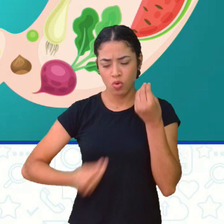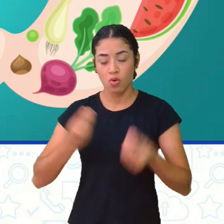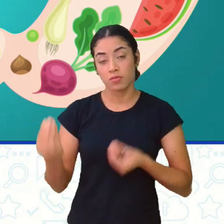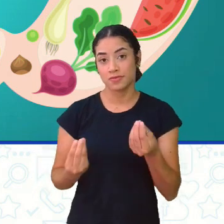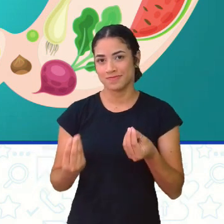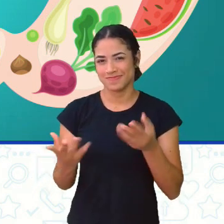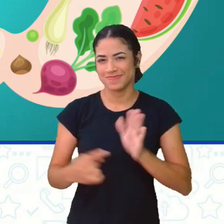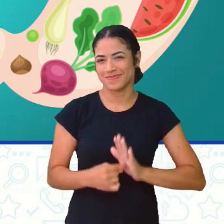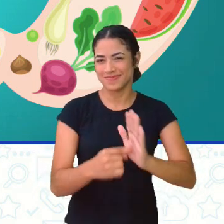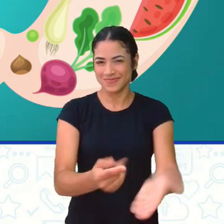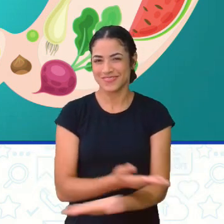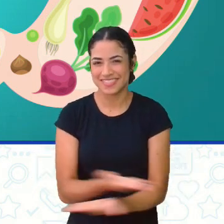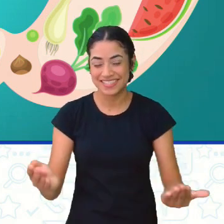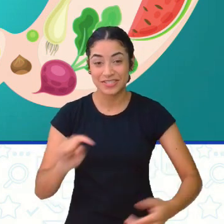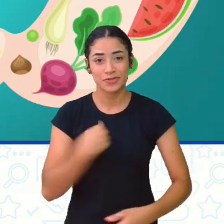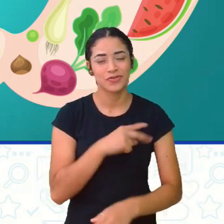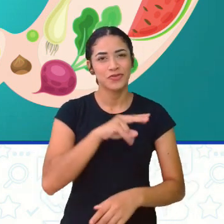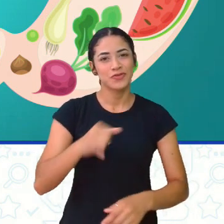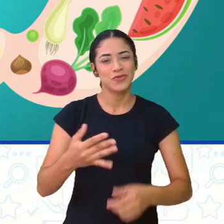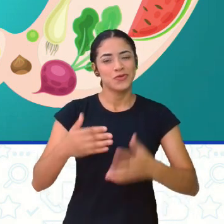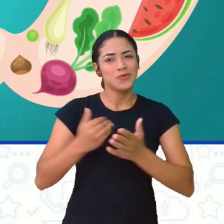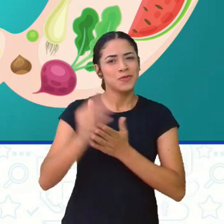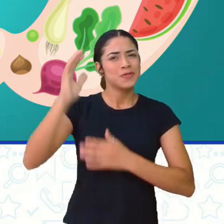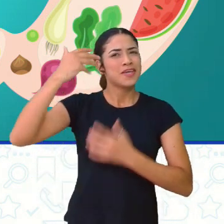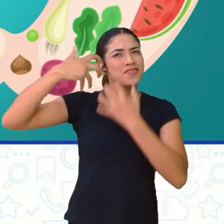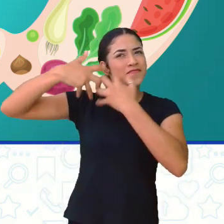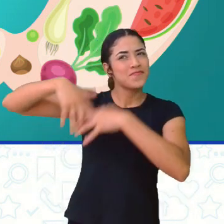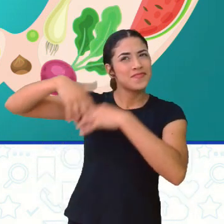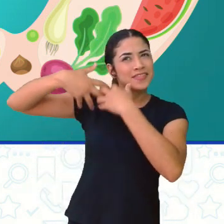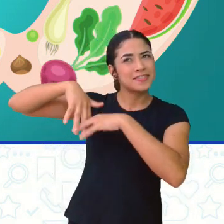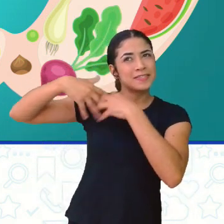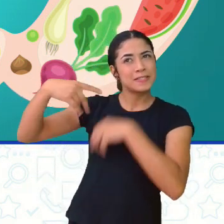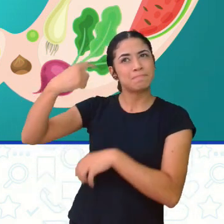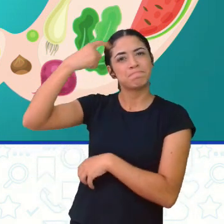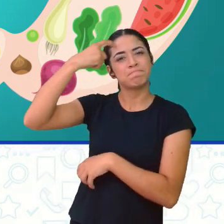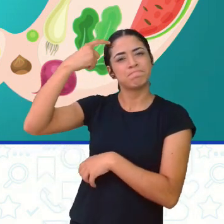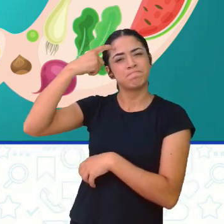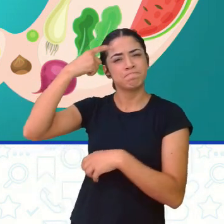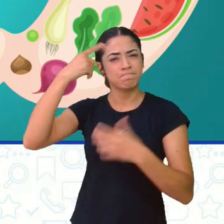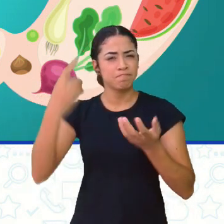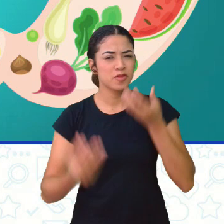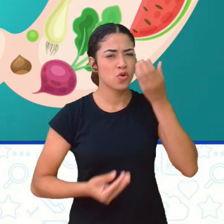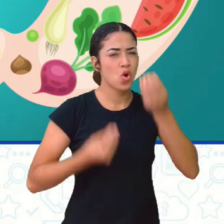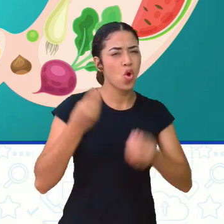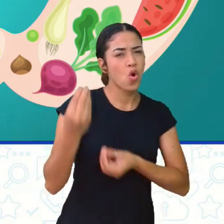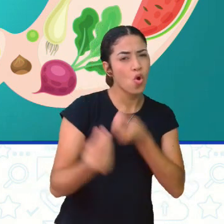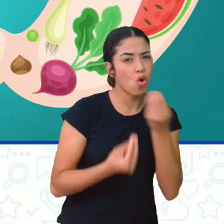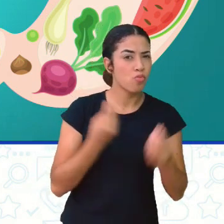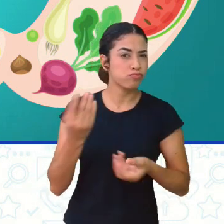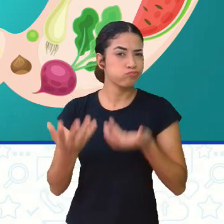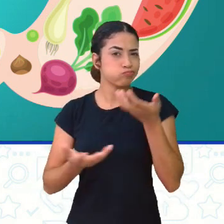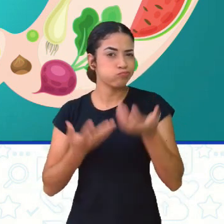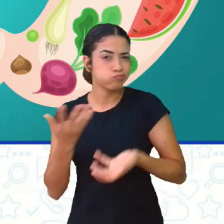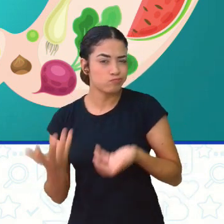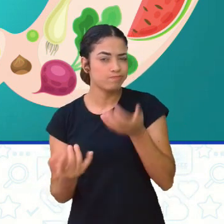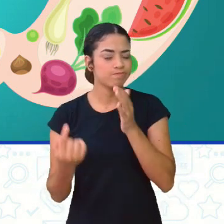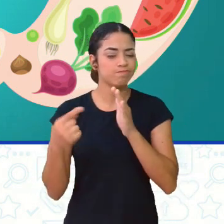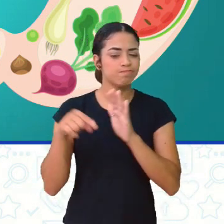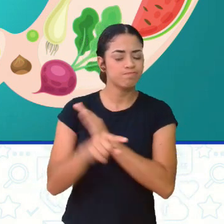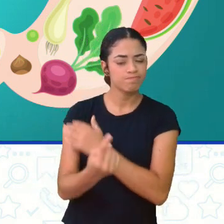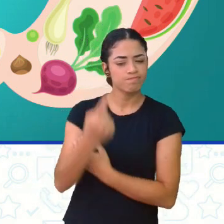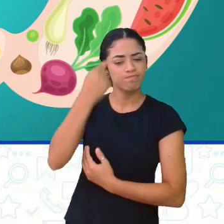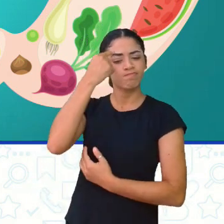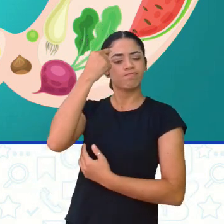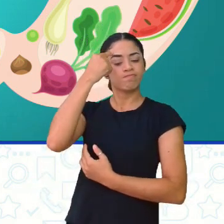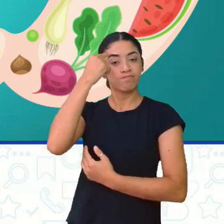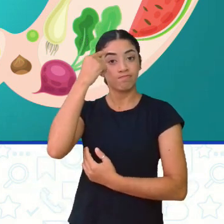aí, para a gente começar a refletir um pensamento aí, olha, como é que acontece esse questionamento, mas